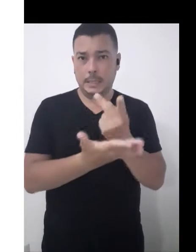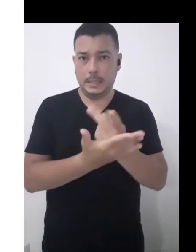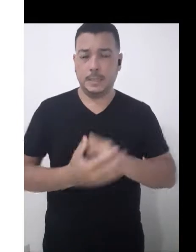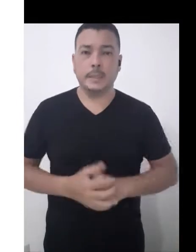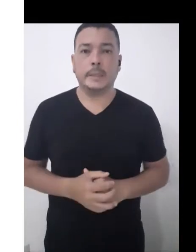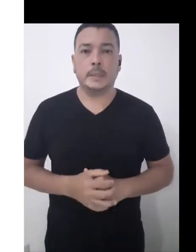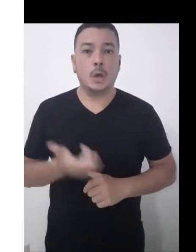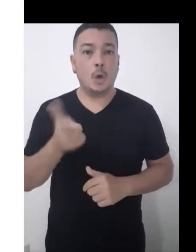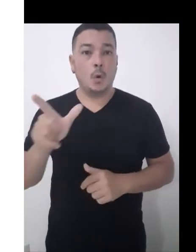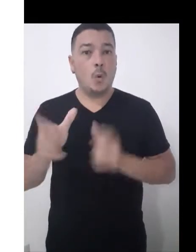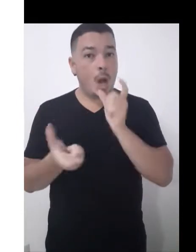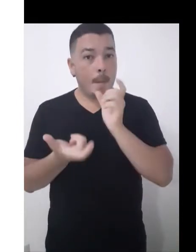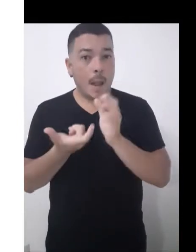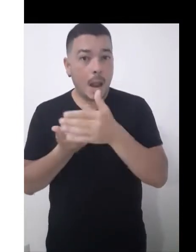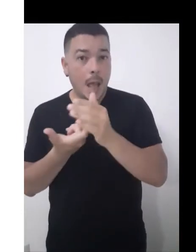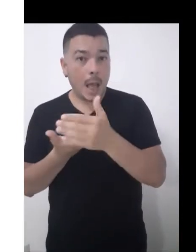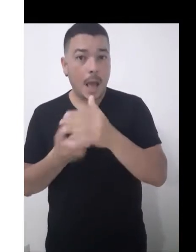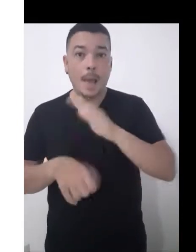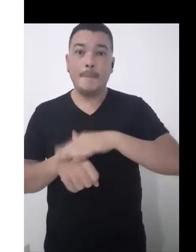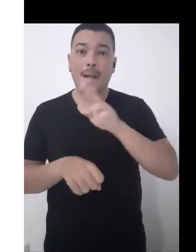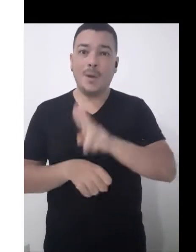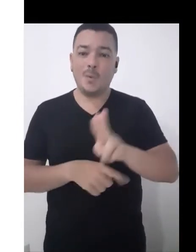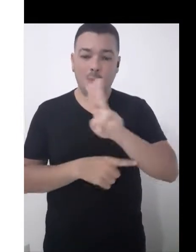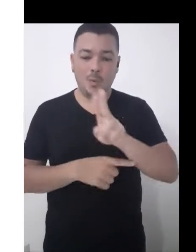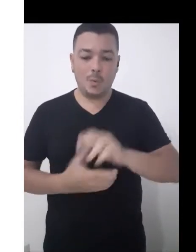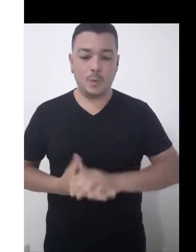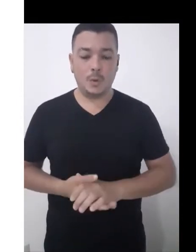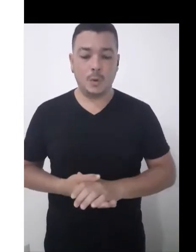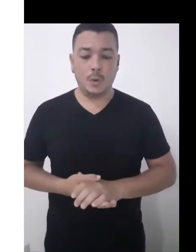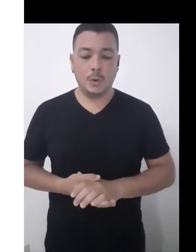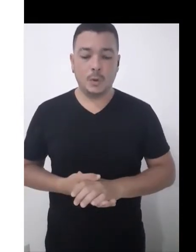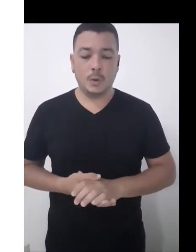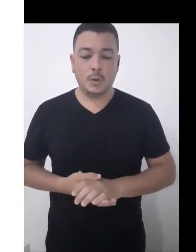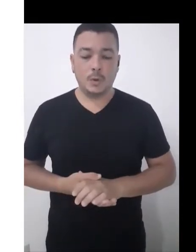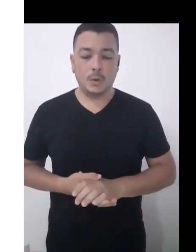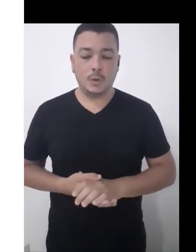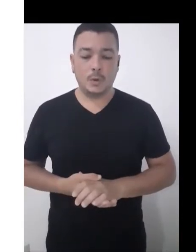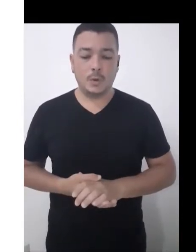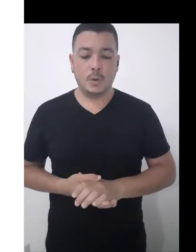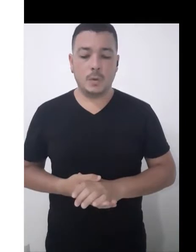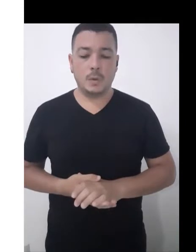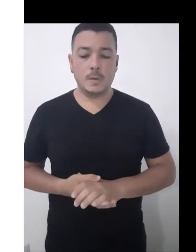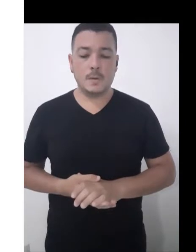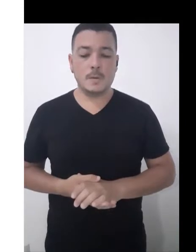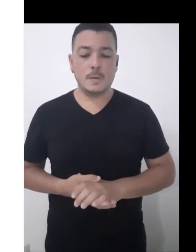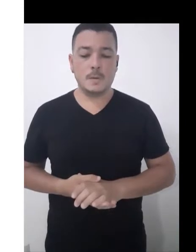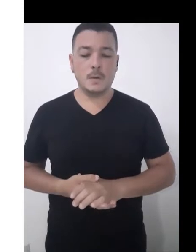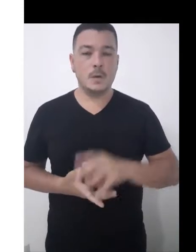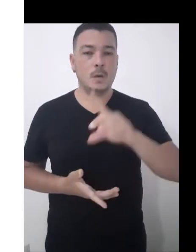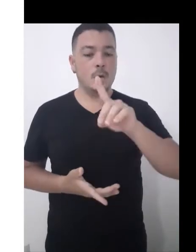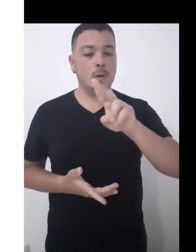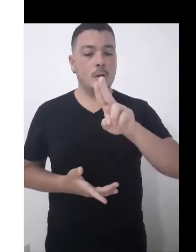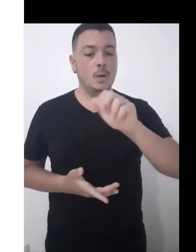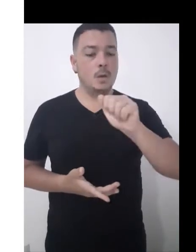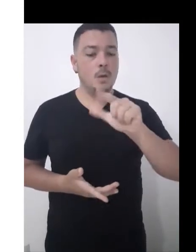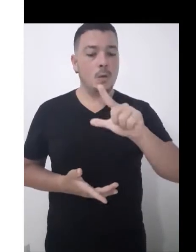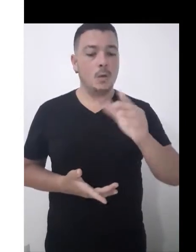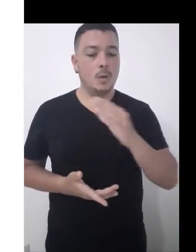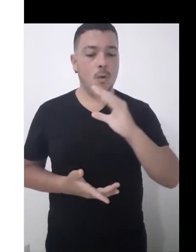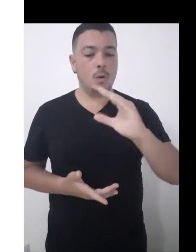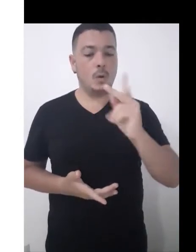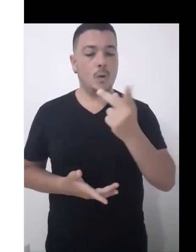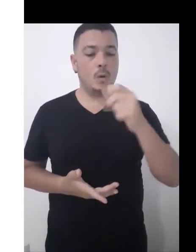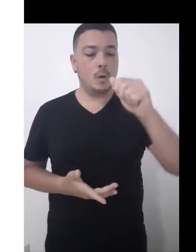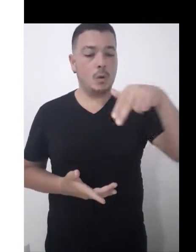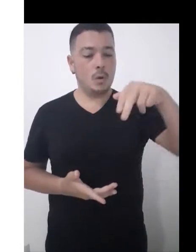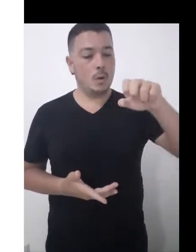Outro termo bastante utilizado, Dual Channel, e hoje em dia, clássico também já encontrar as placas-mães Quad Channel. Então, channel